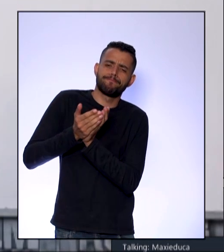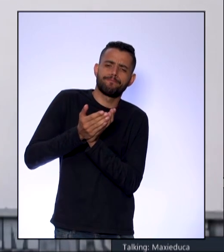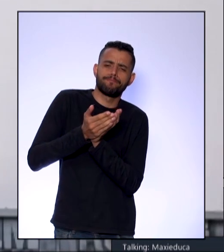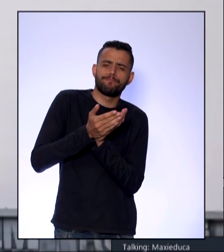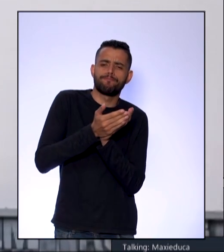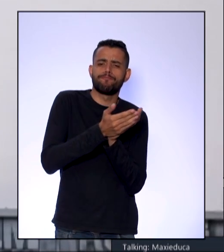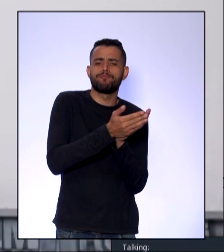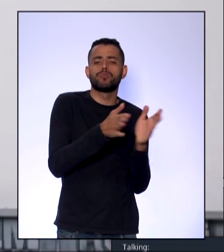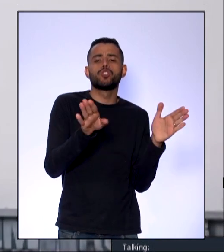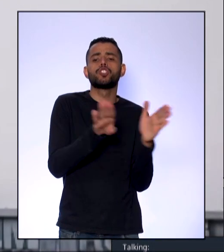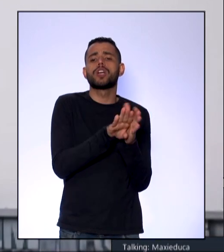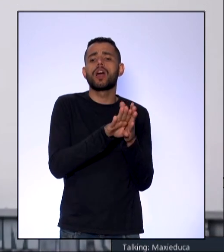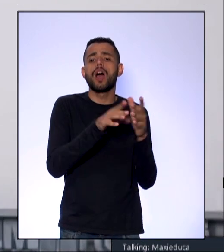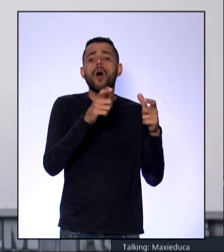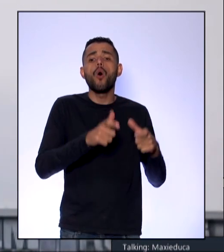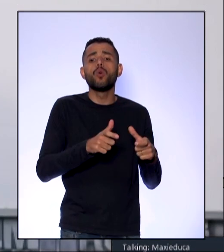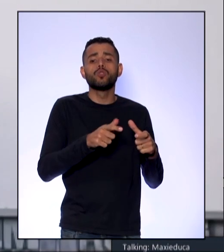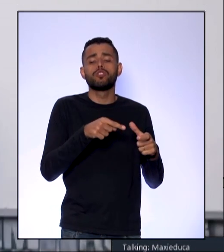chegar na onde?